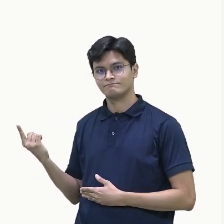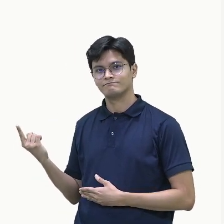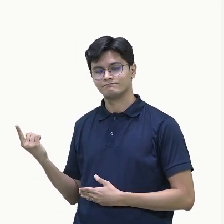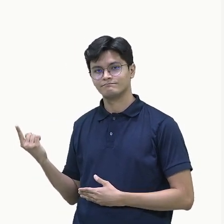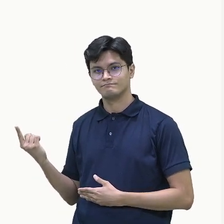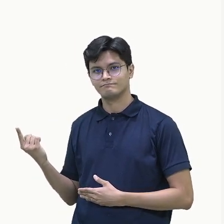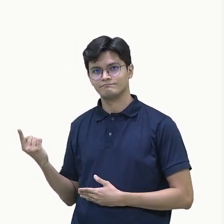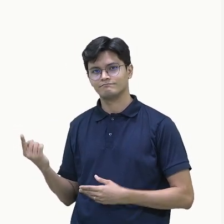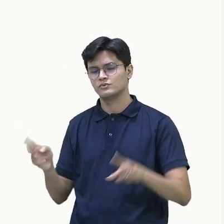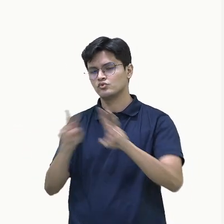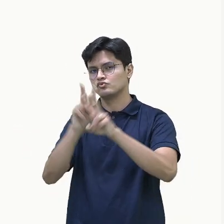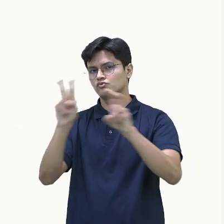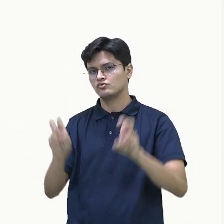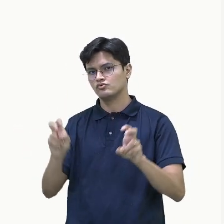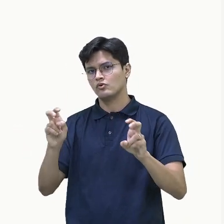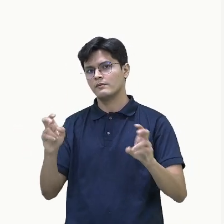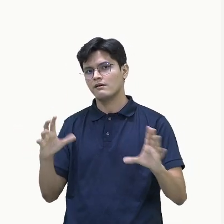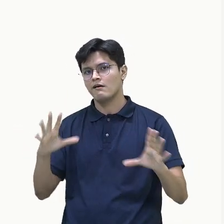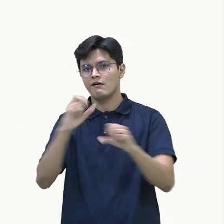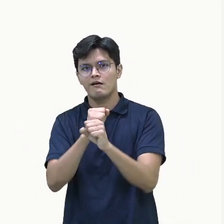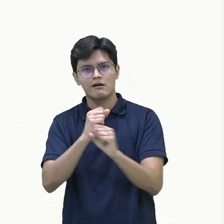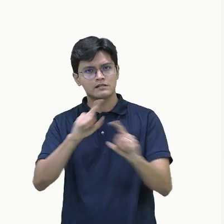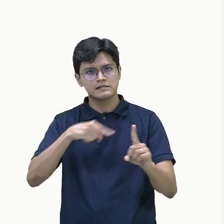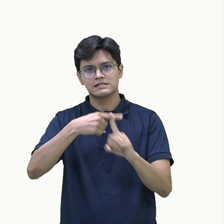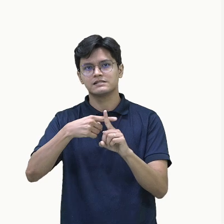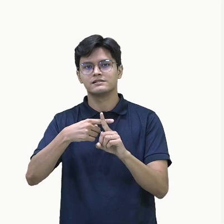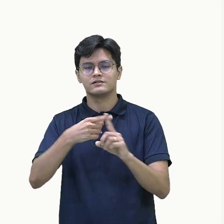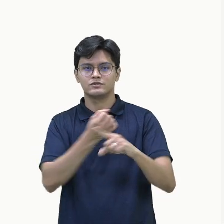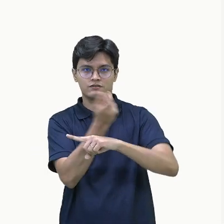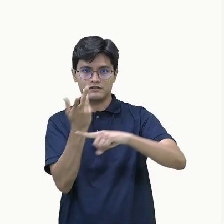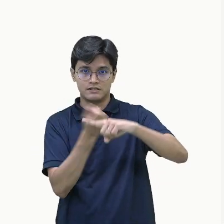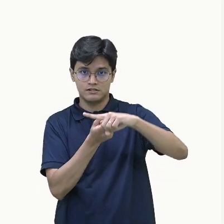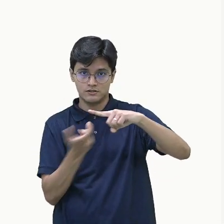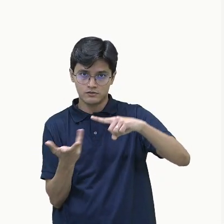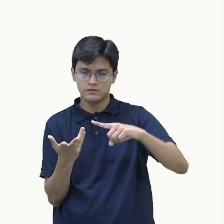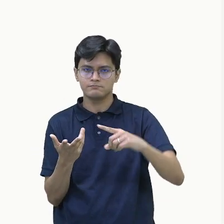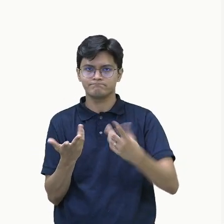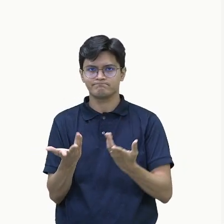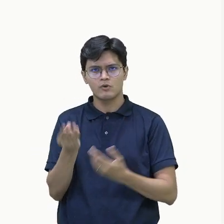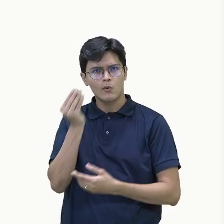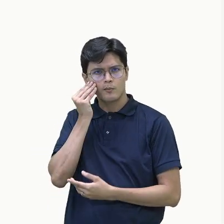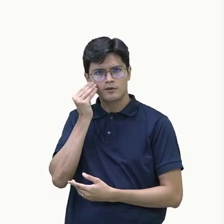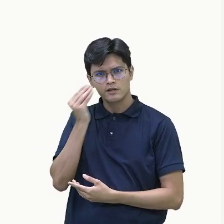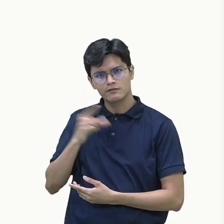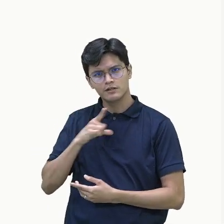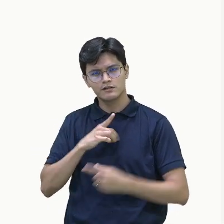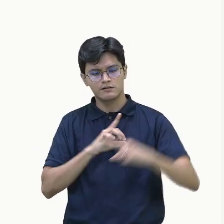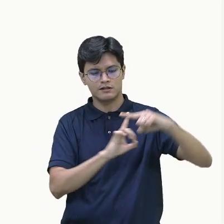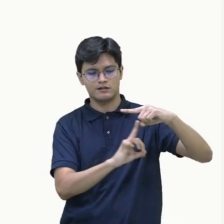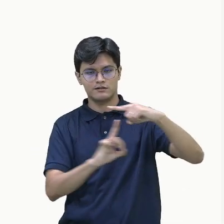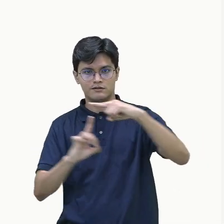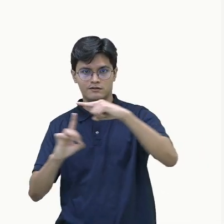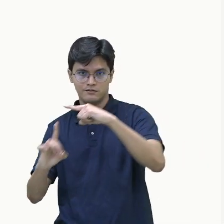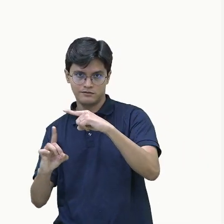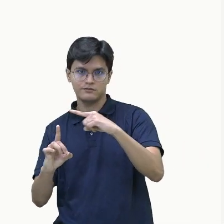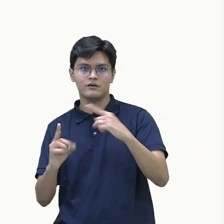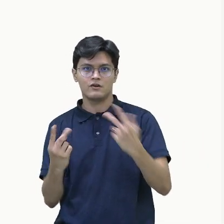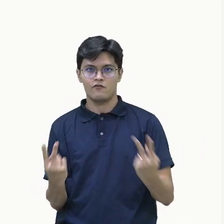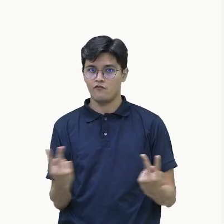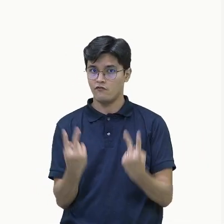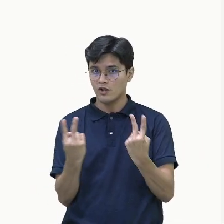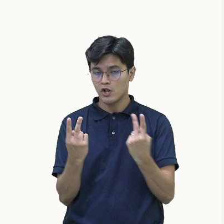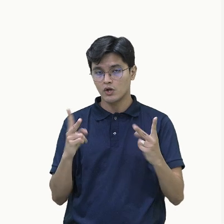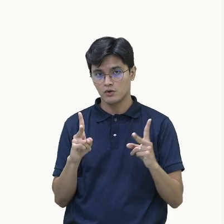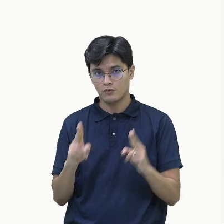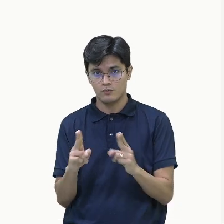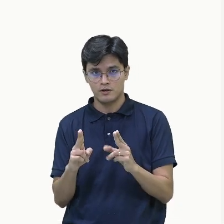de frações. Observe que os dois denominadores, nesse caso, são iguais. Então, a primeira observação